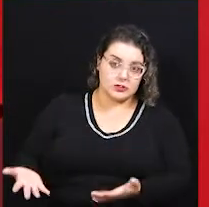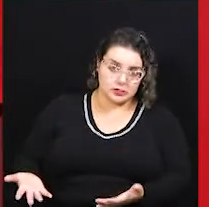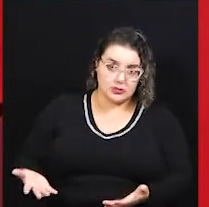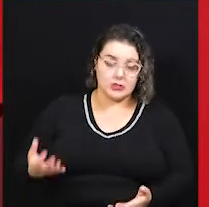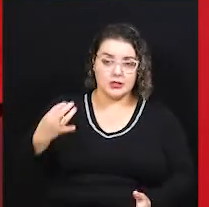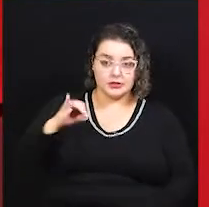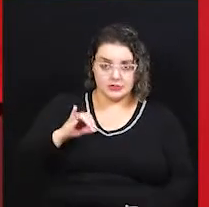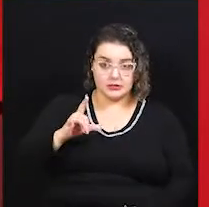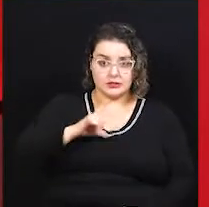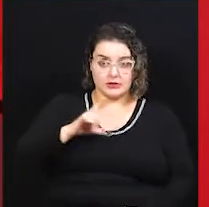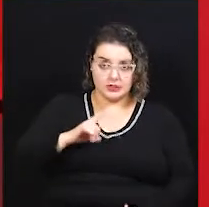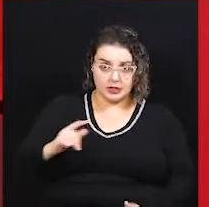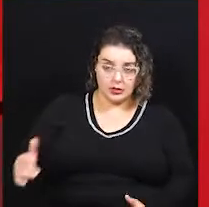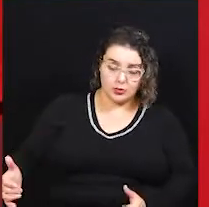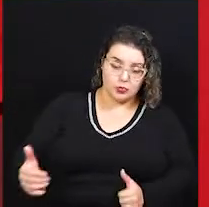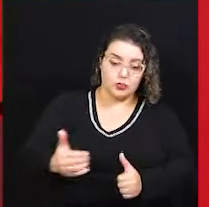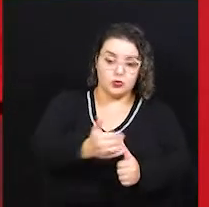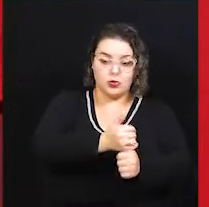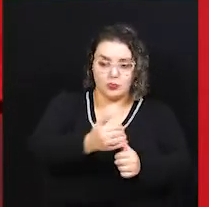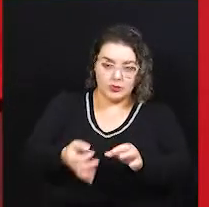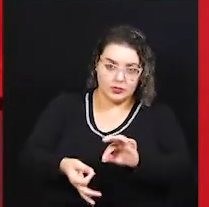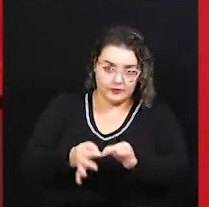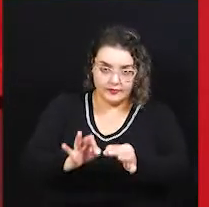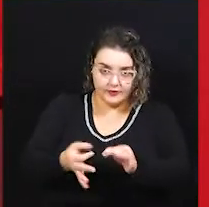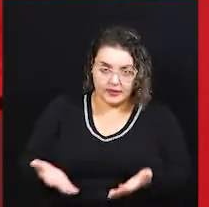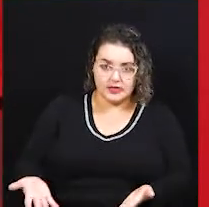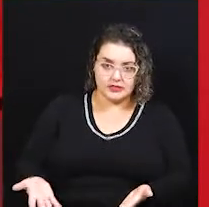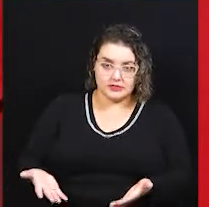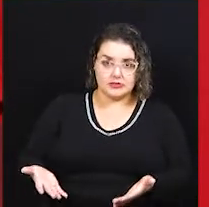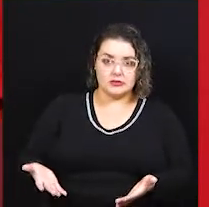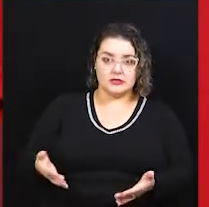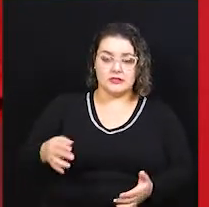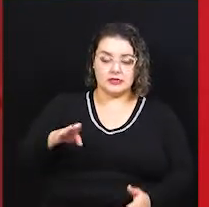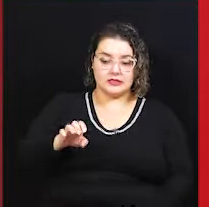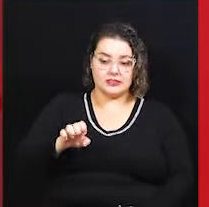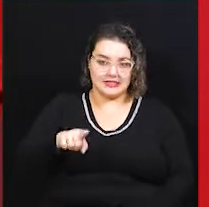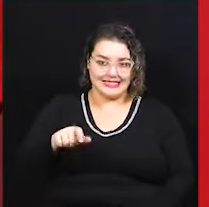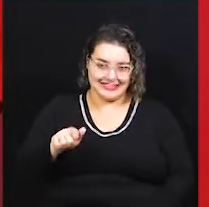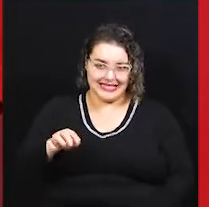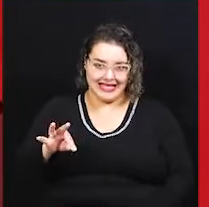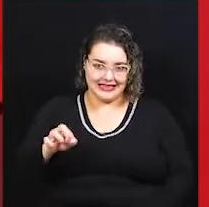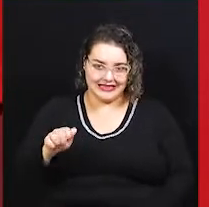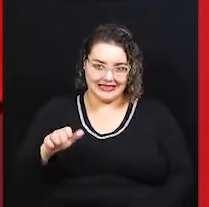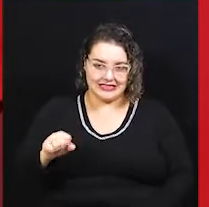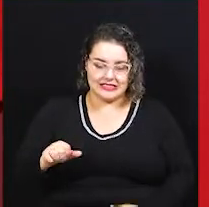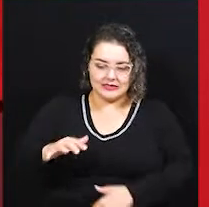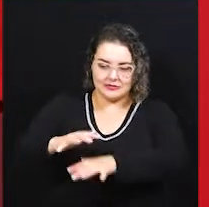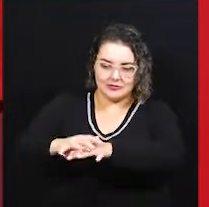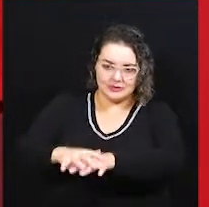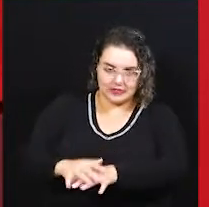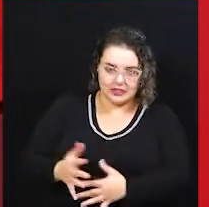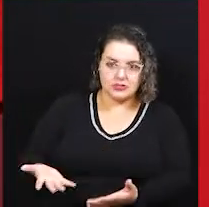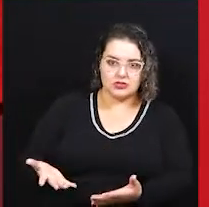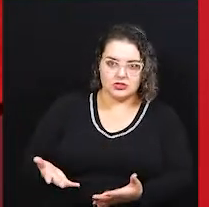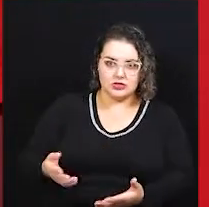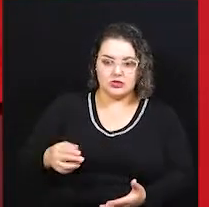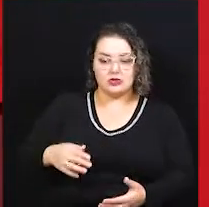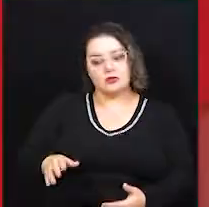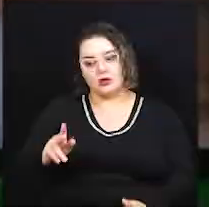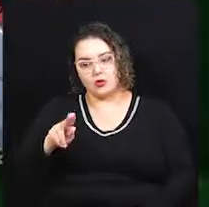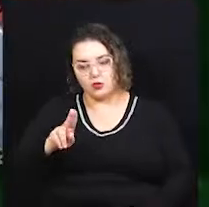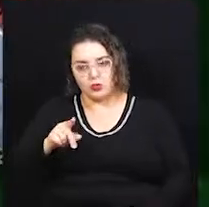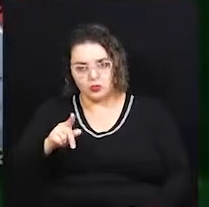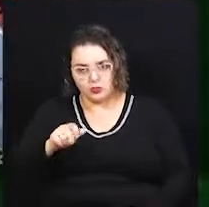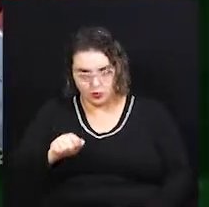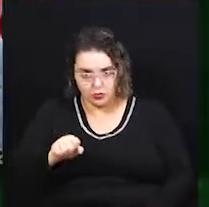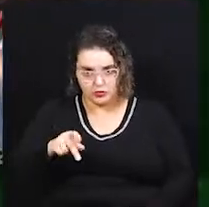Se você tem um domínio em física, tem um domínio bacana nas exatas, vale a pena testar USP Pinheiros, na medicina.